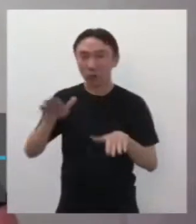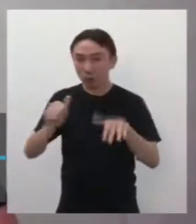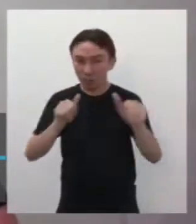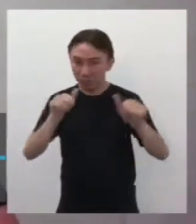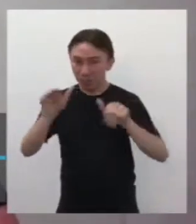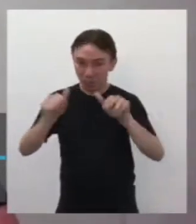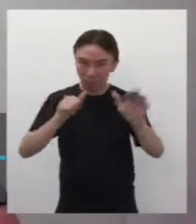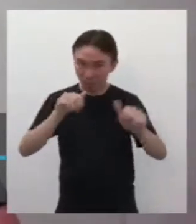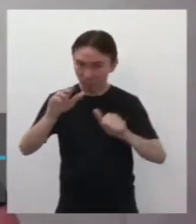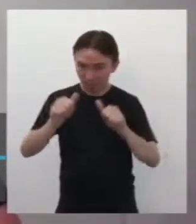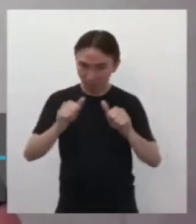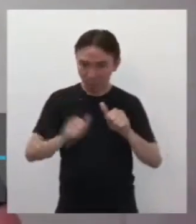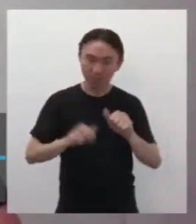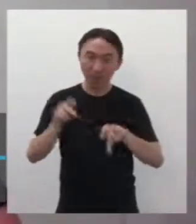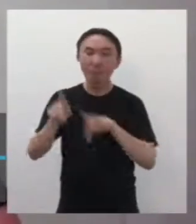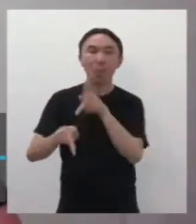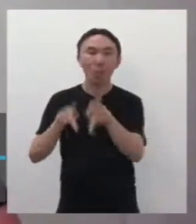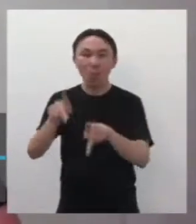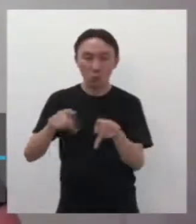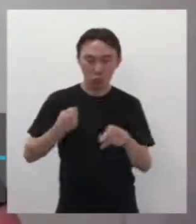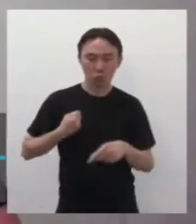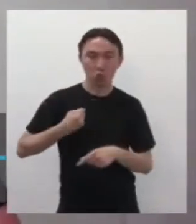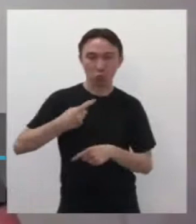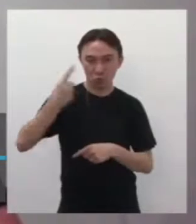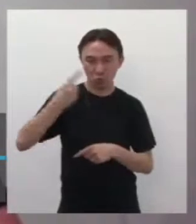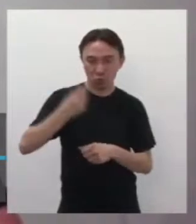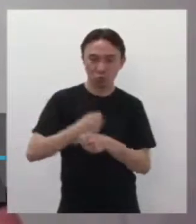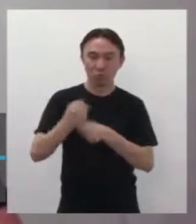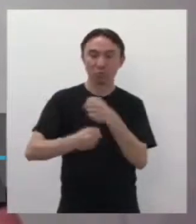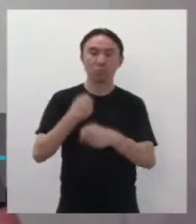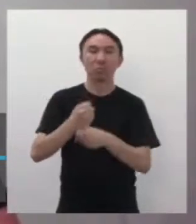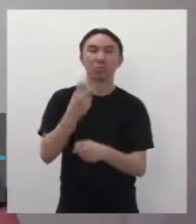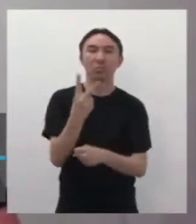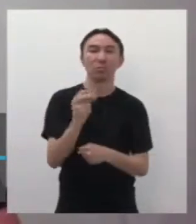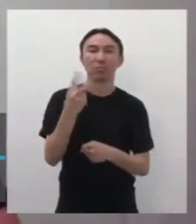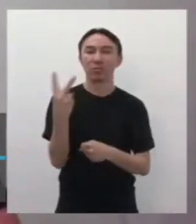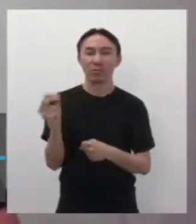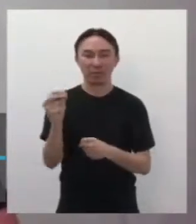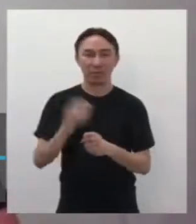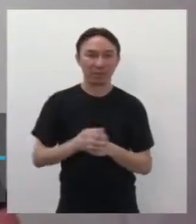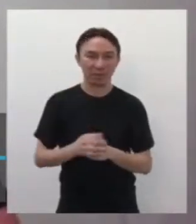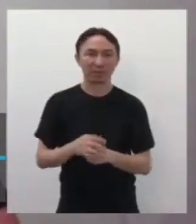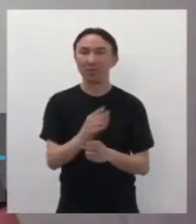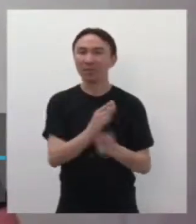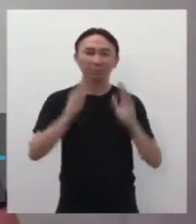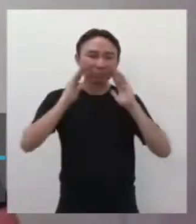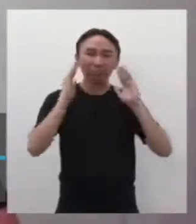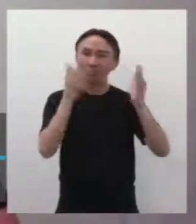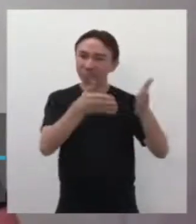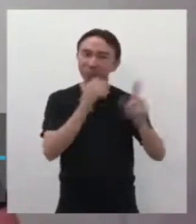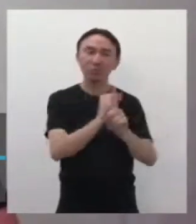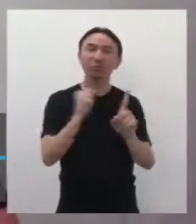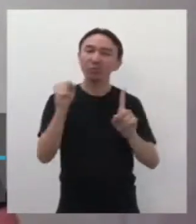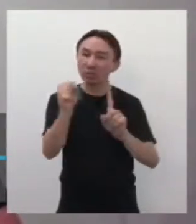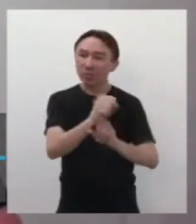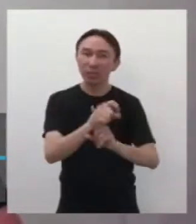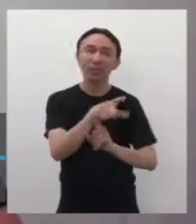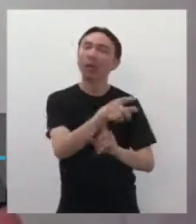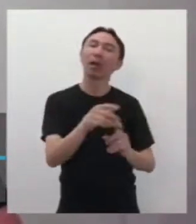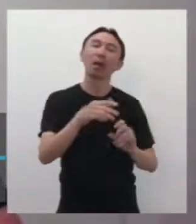1, 2020, voltado à sociedade civil para que empresas e instituições